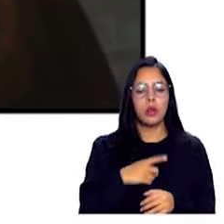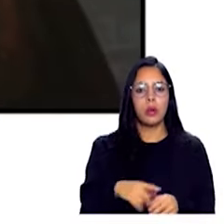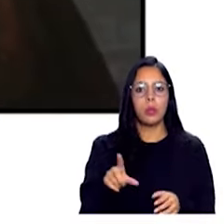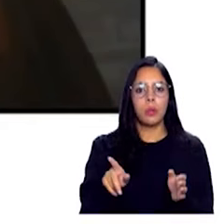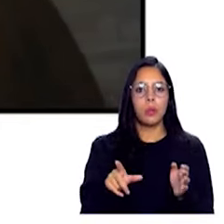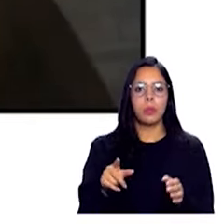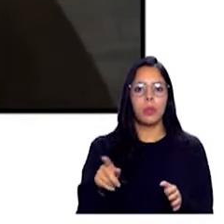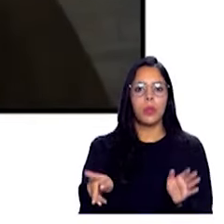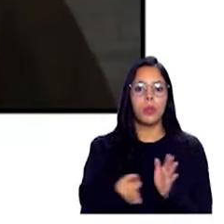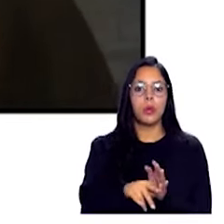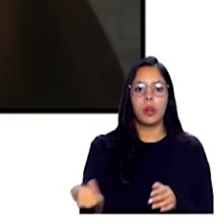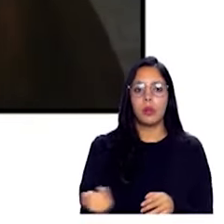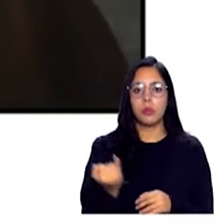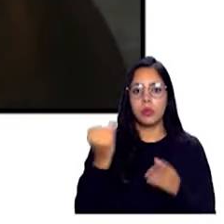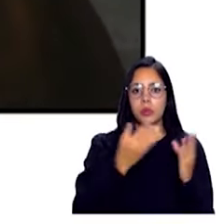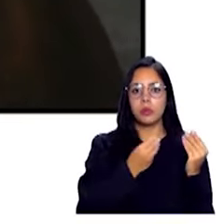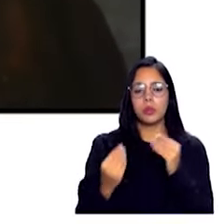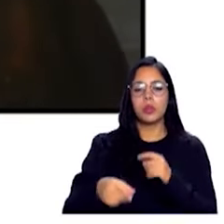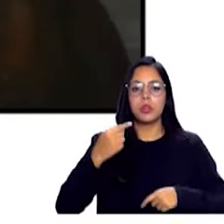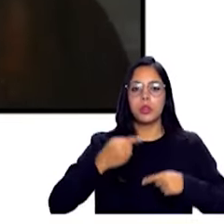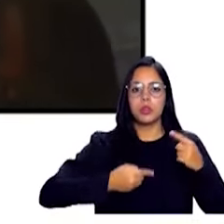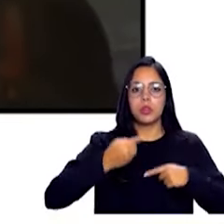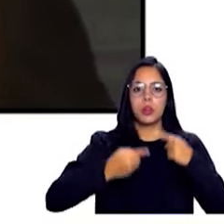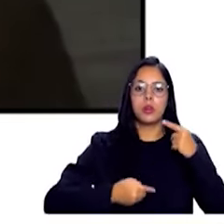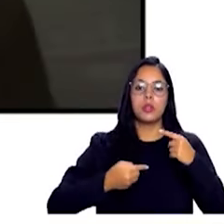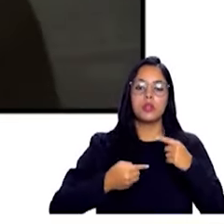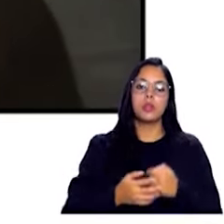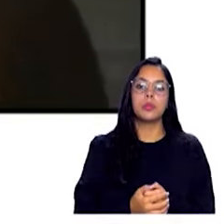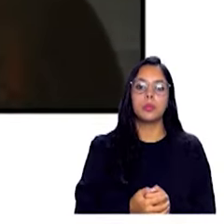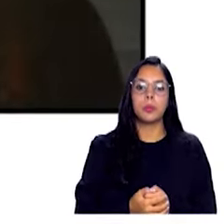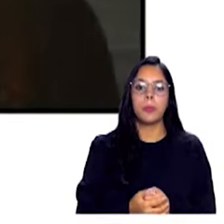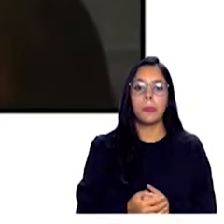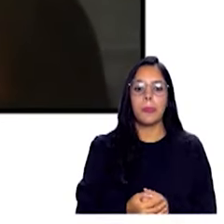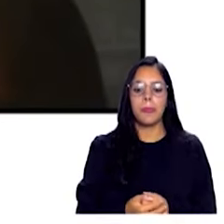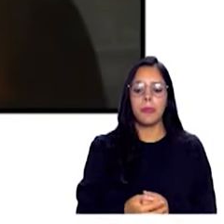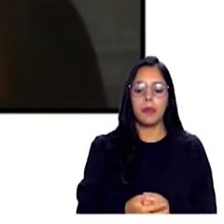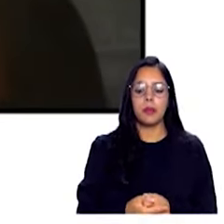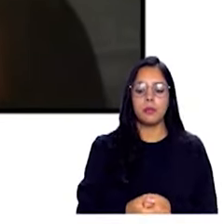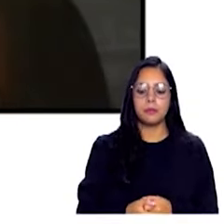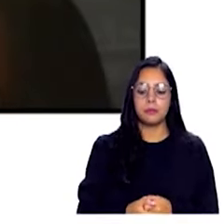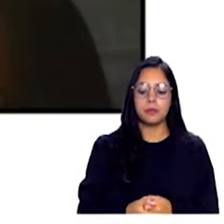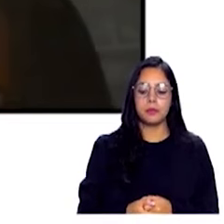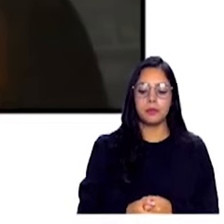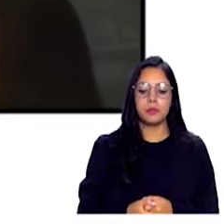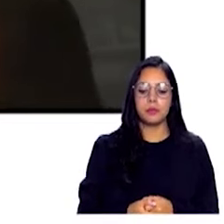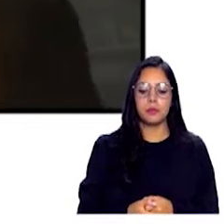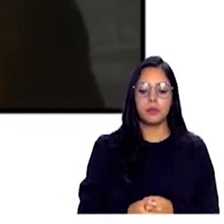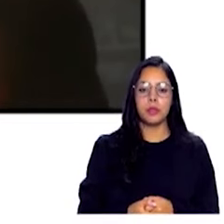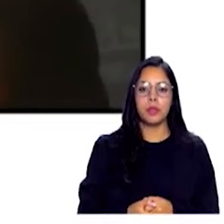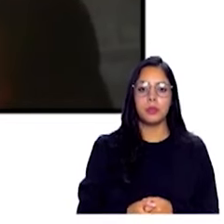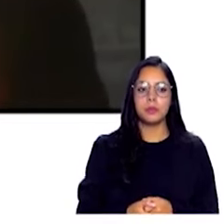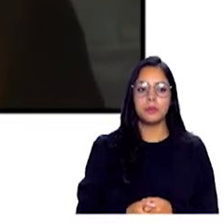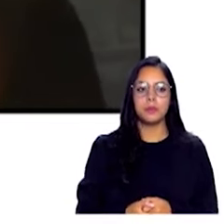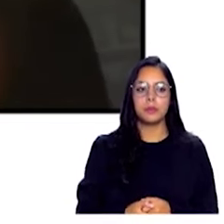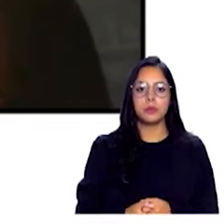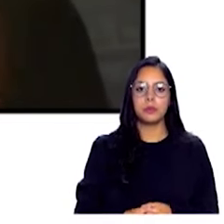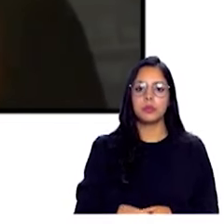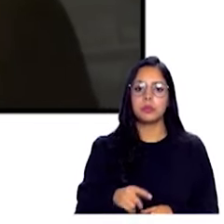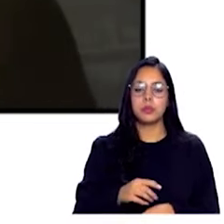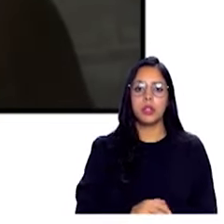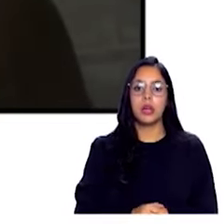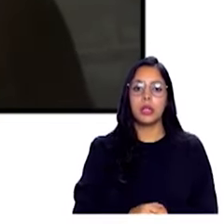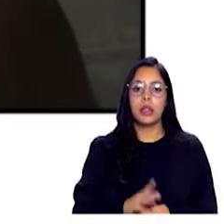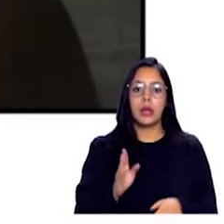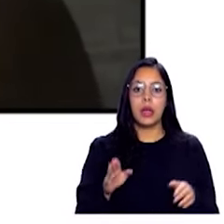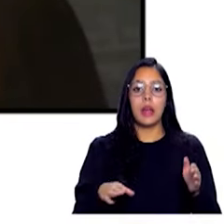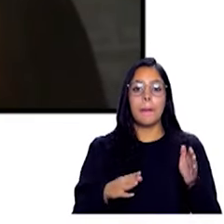a discussão desde que a importância da discussão eh desborde né Eh ultrapasse o limite de